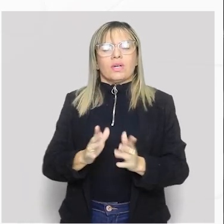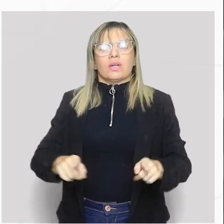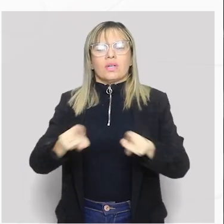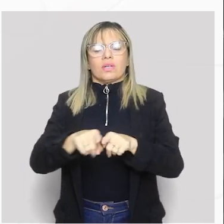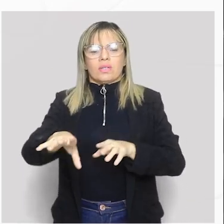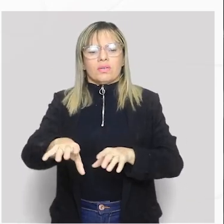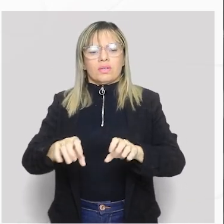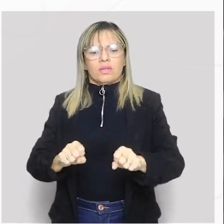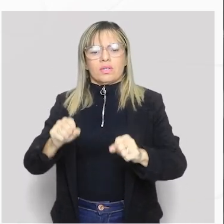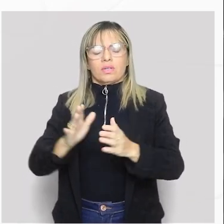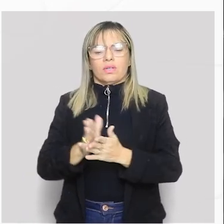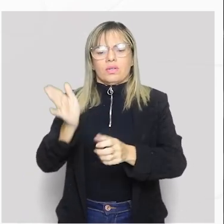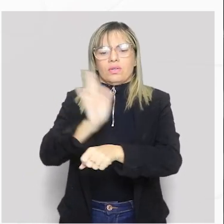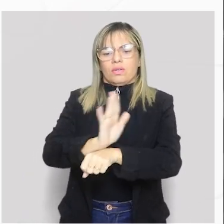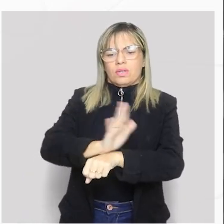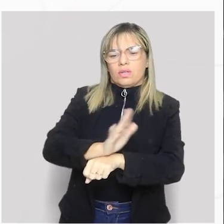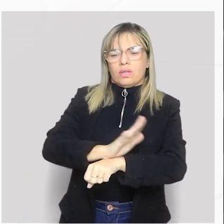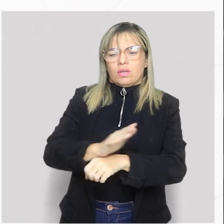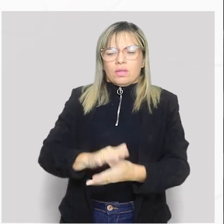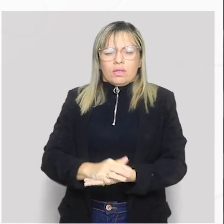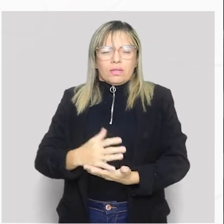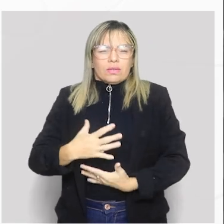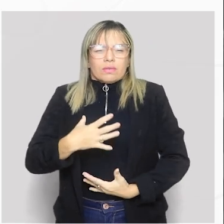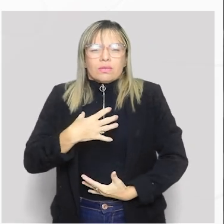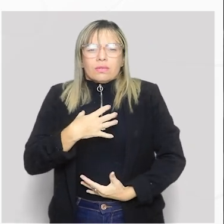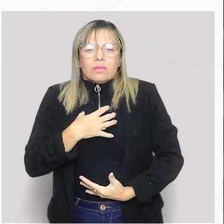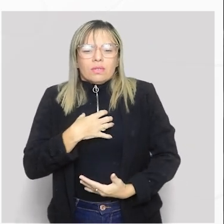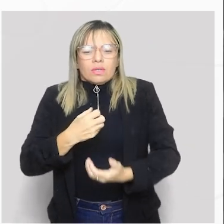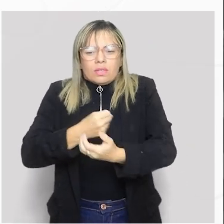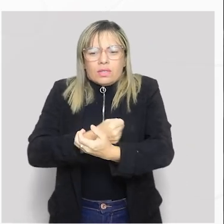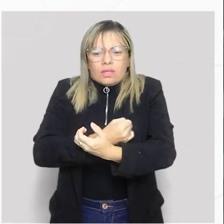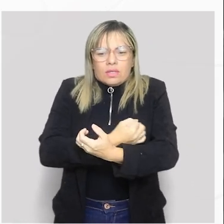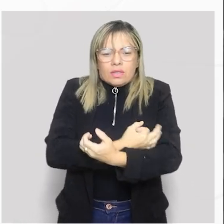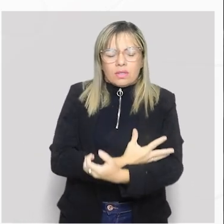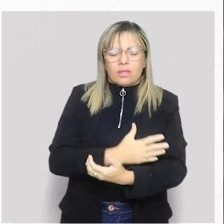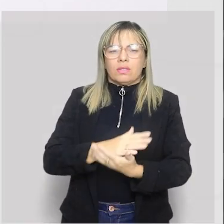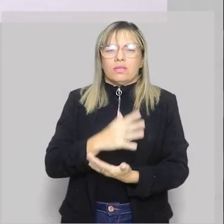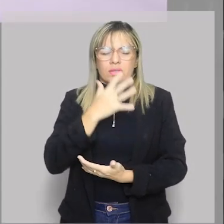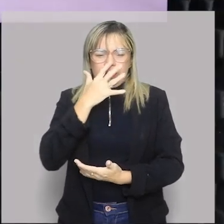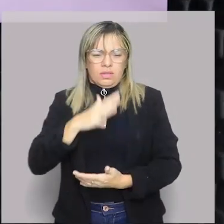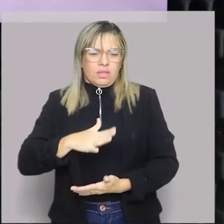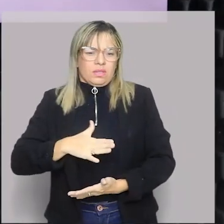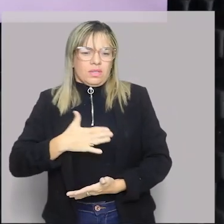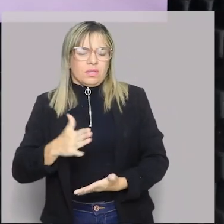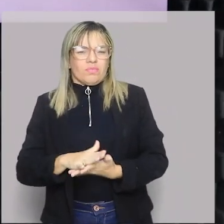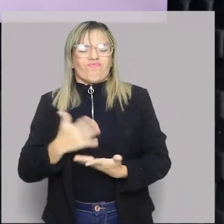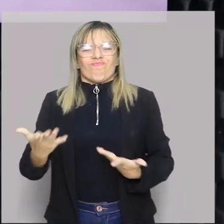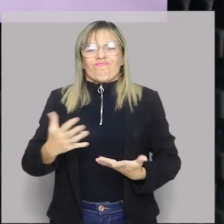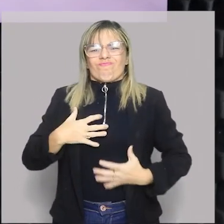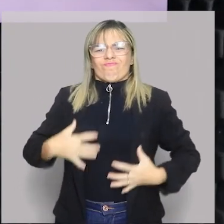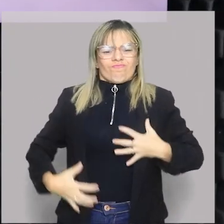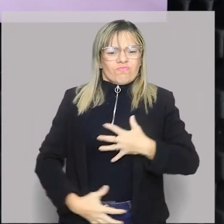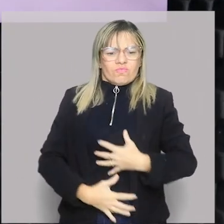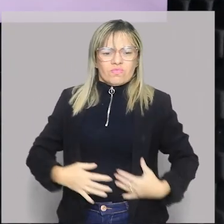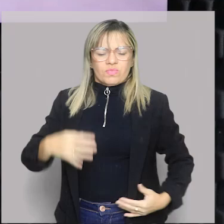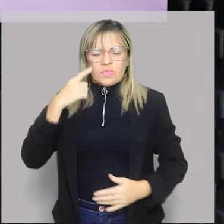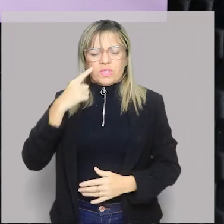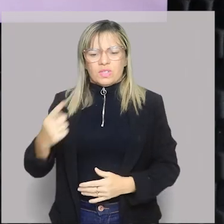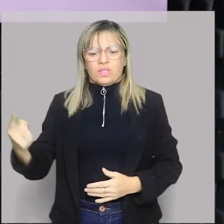tempo, emocionante, impactante e revoltante. Nós temos aqui uma referência